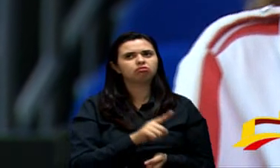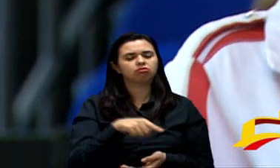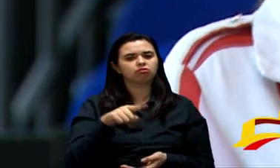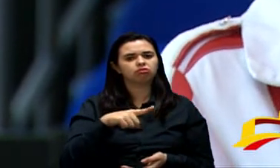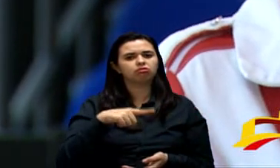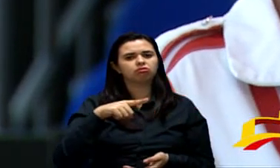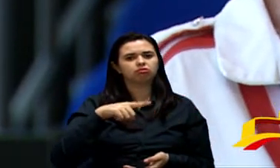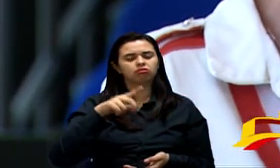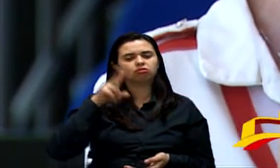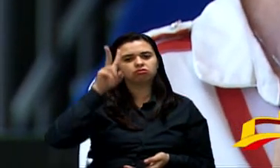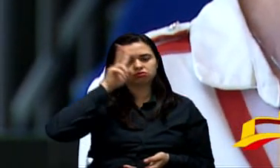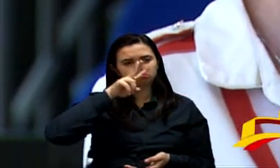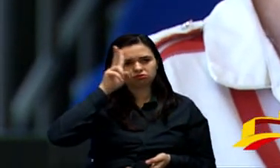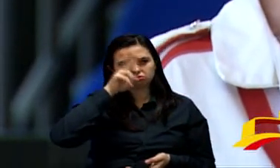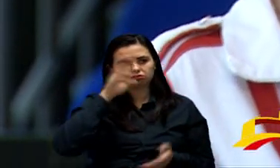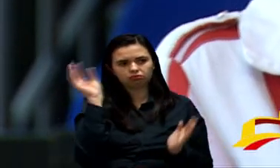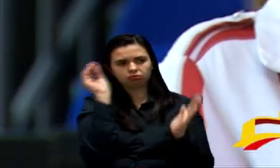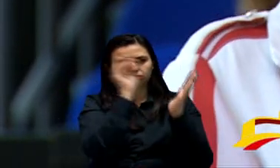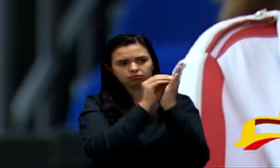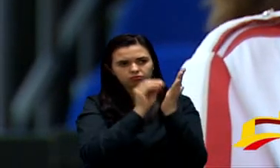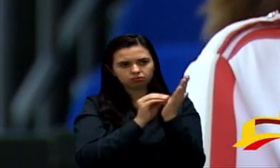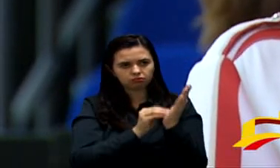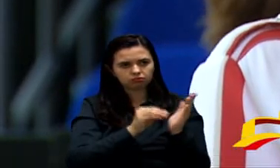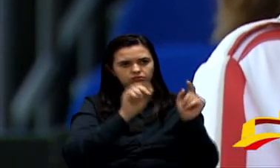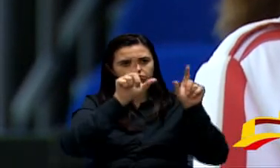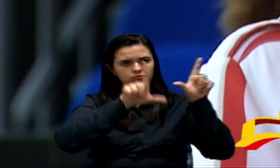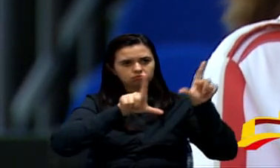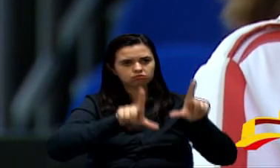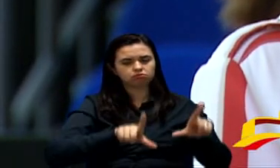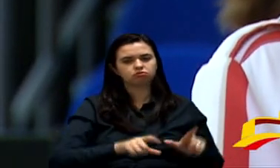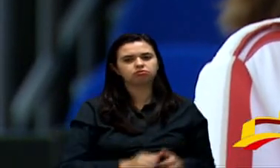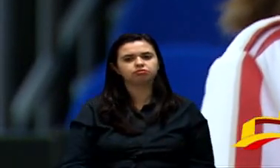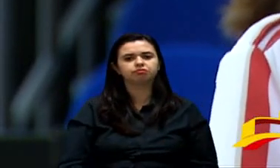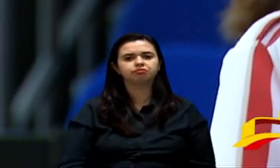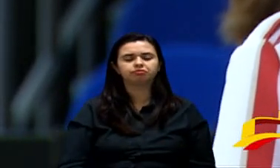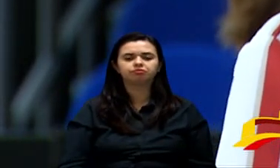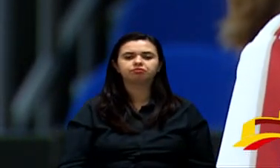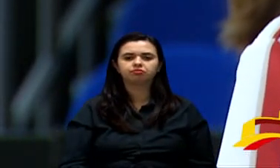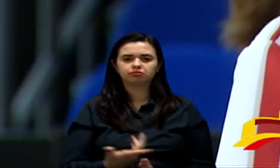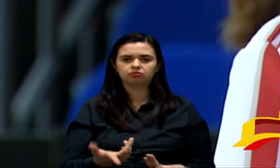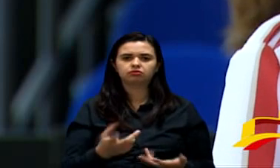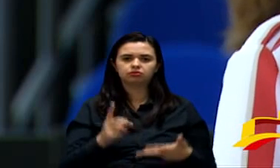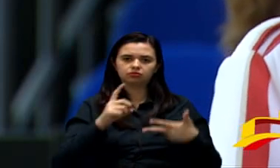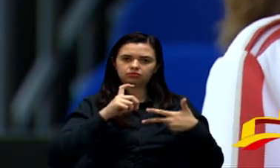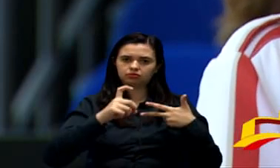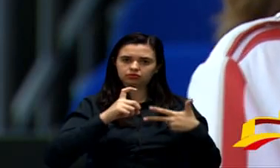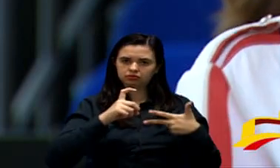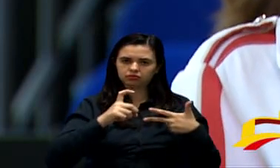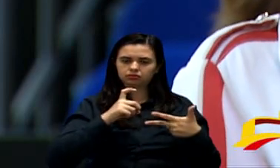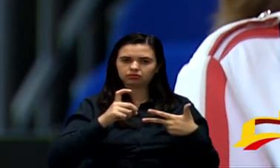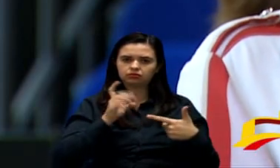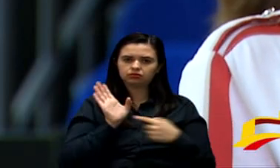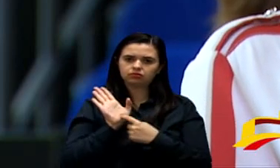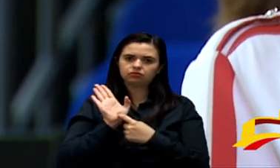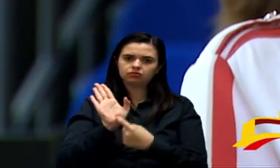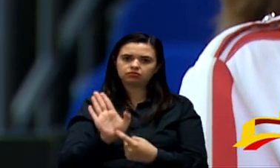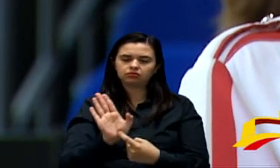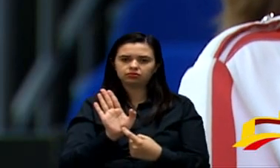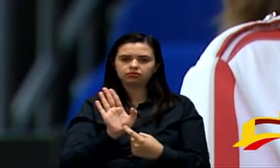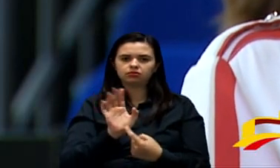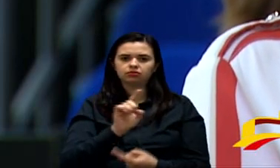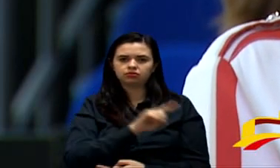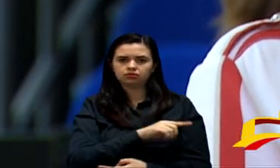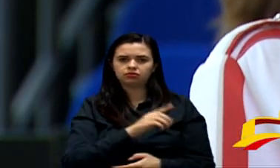avalio importante, né, essa postura do executivo de trazer essa, colocando a arte dele como uma,